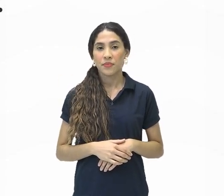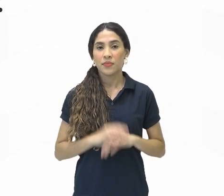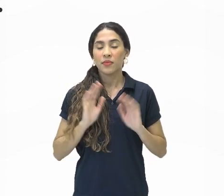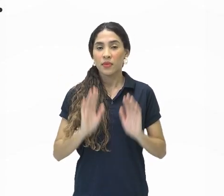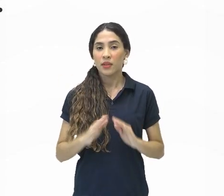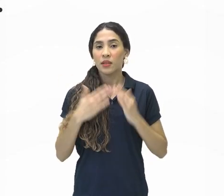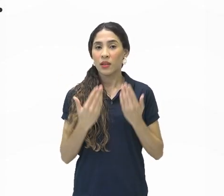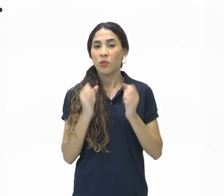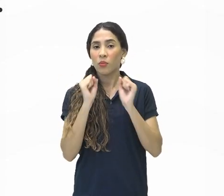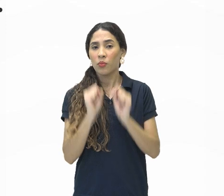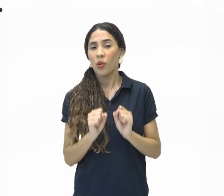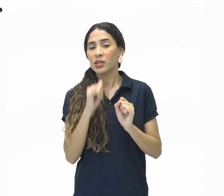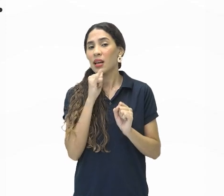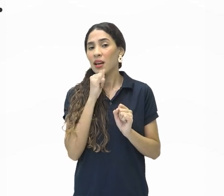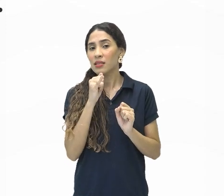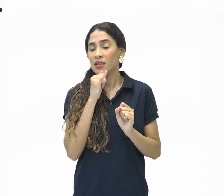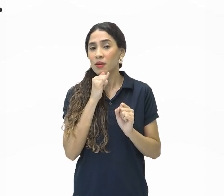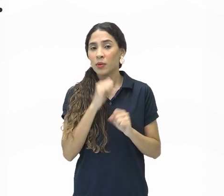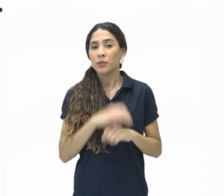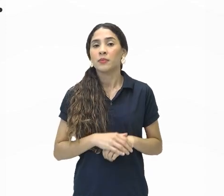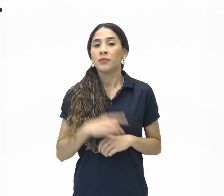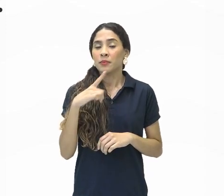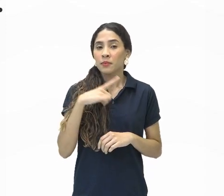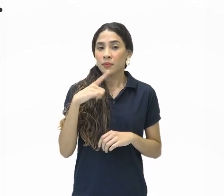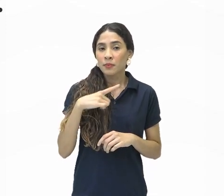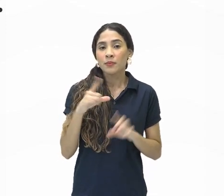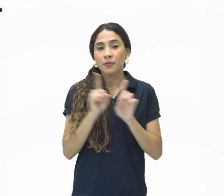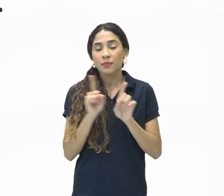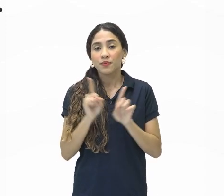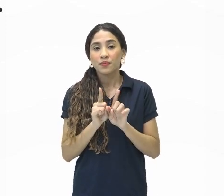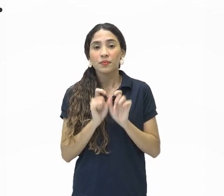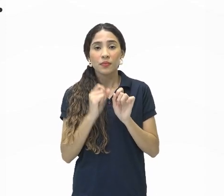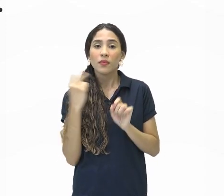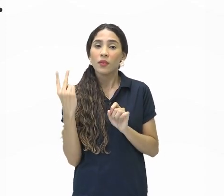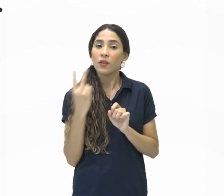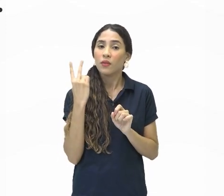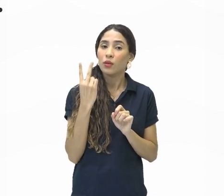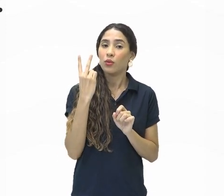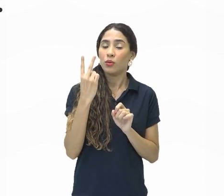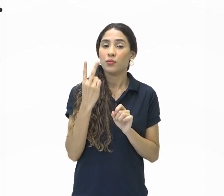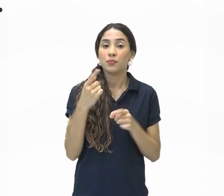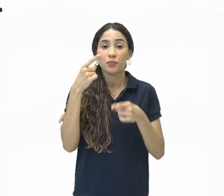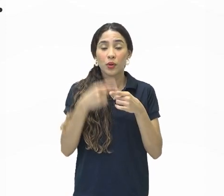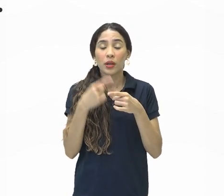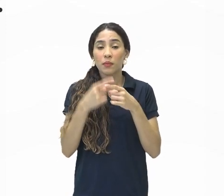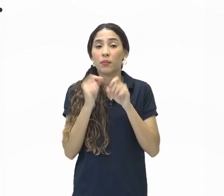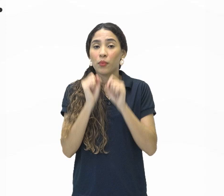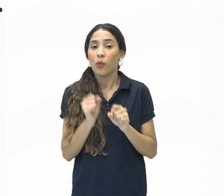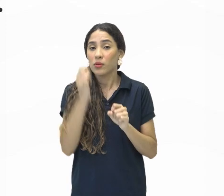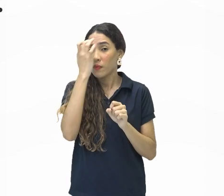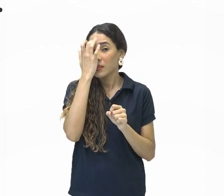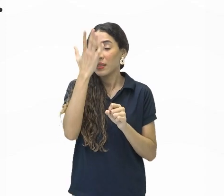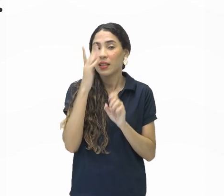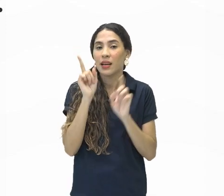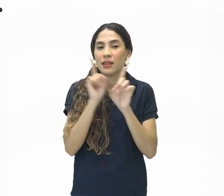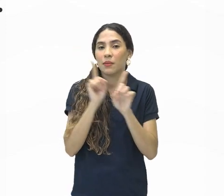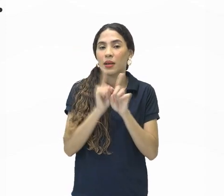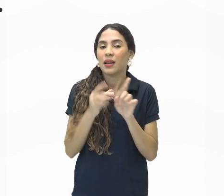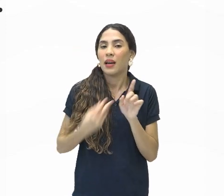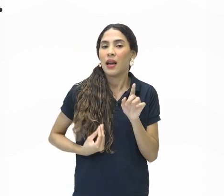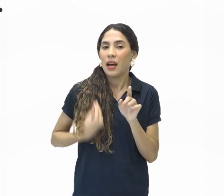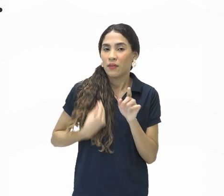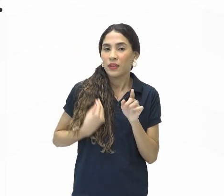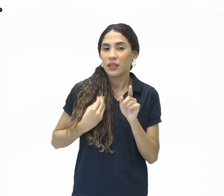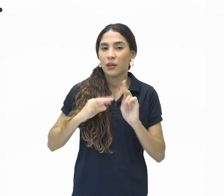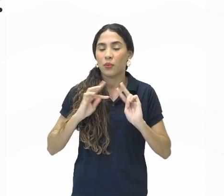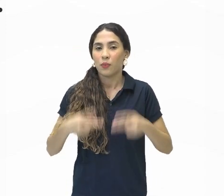Então, ela pode tanto, né, ela tem aí, então, esse valor, porque ela pode facilitar a vida do